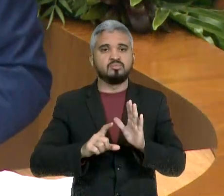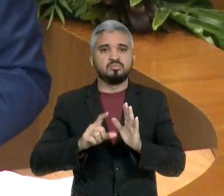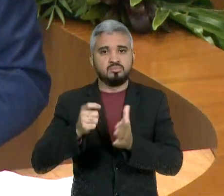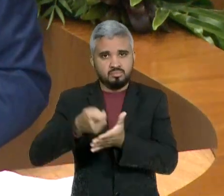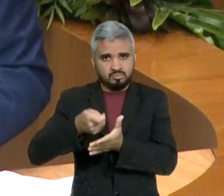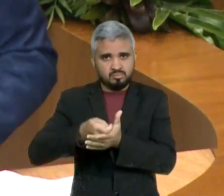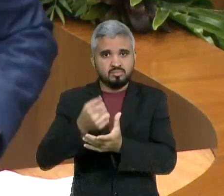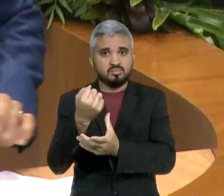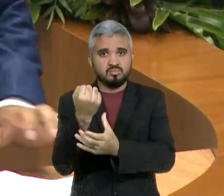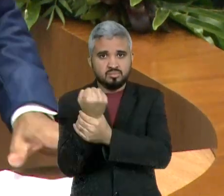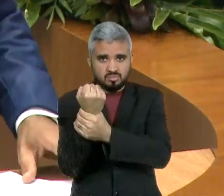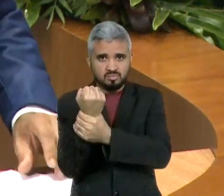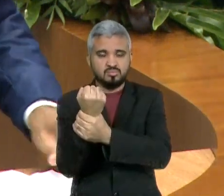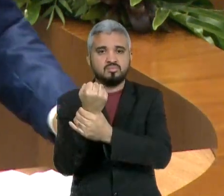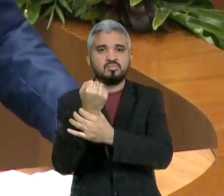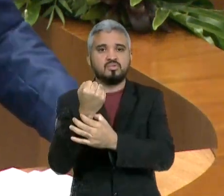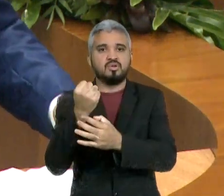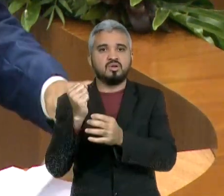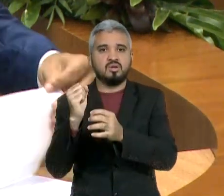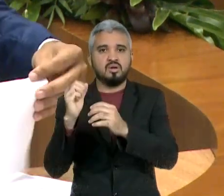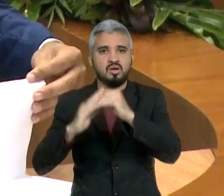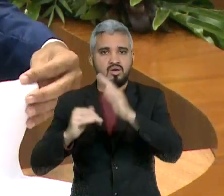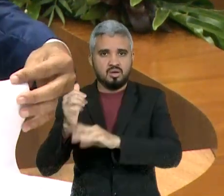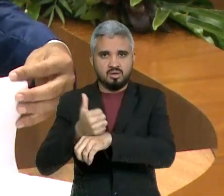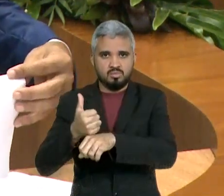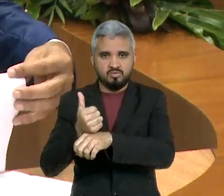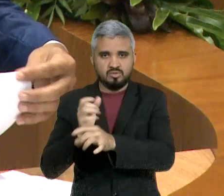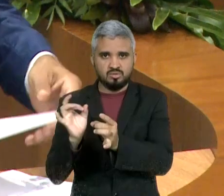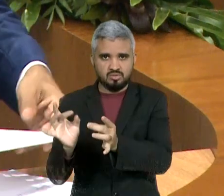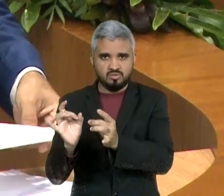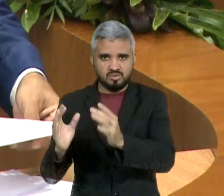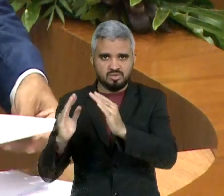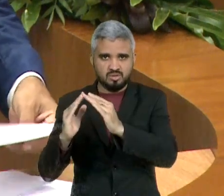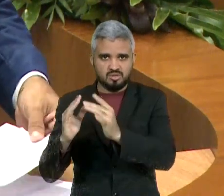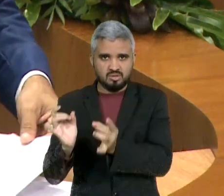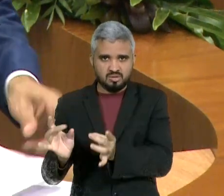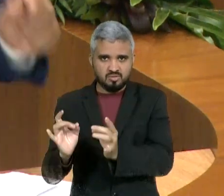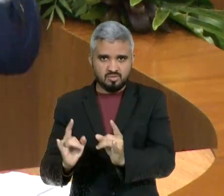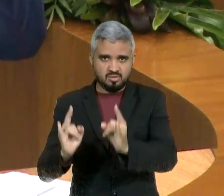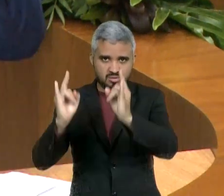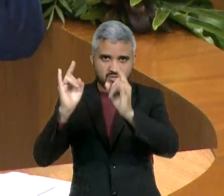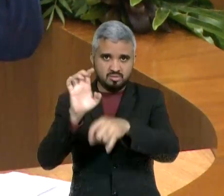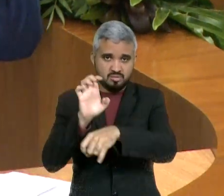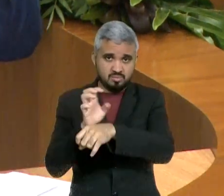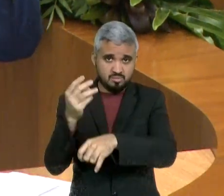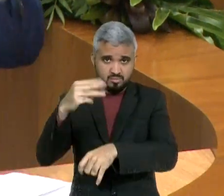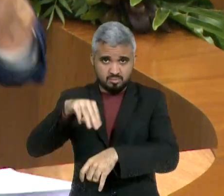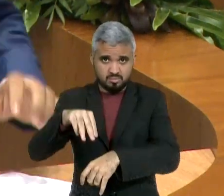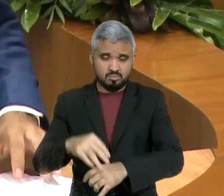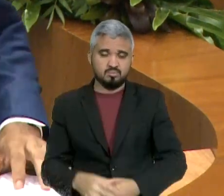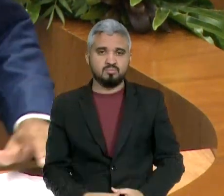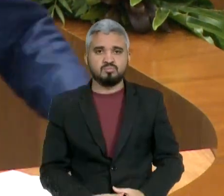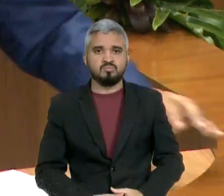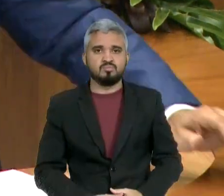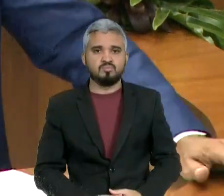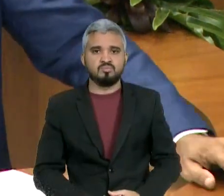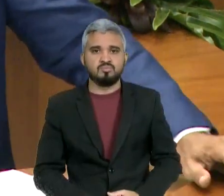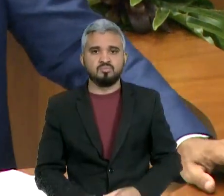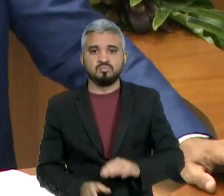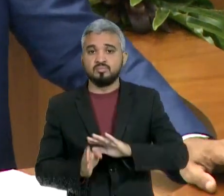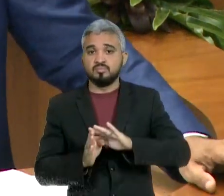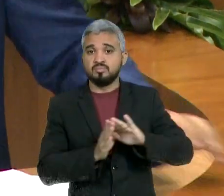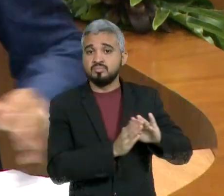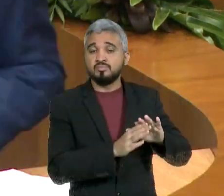aos corretores de imóveis no Estado do Maranhão. Senhor presidente, ontem também apresentamos ao governo do Estado,